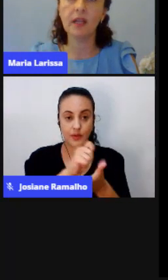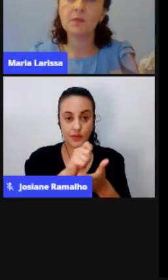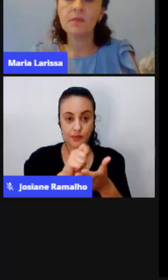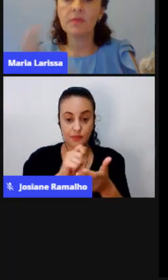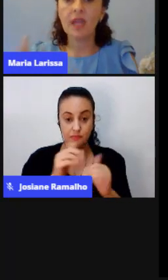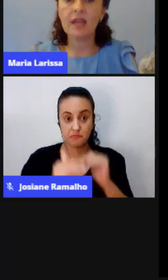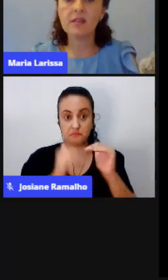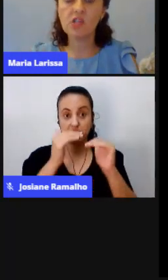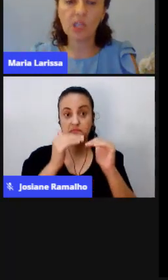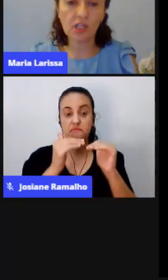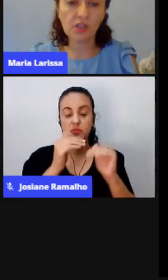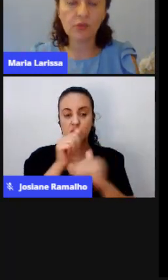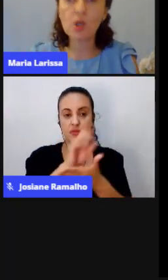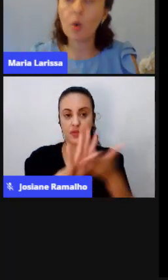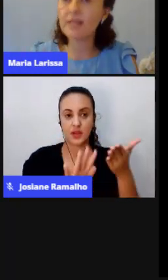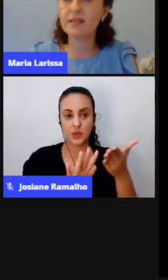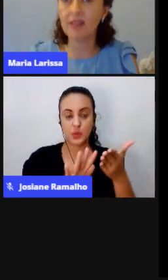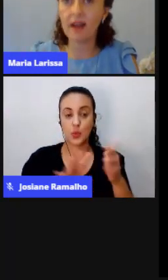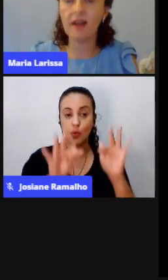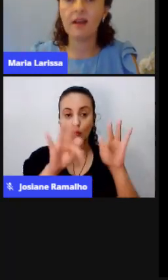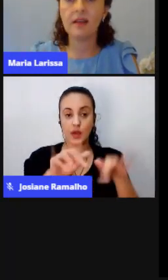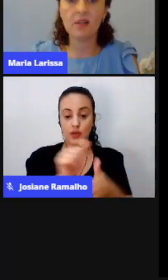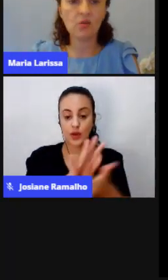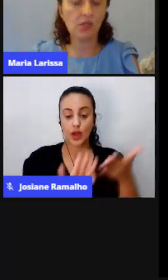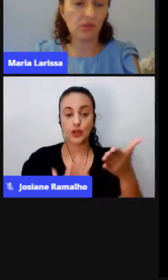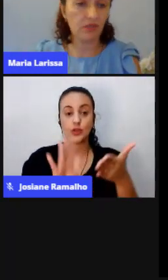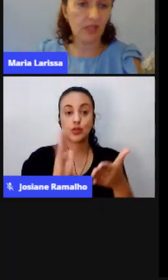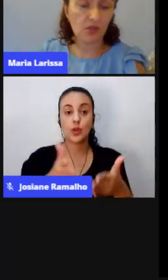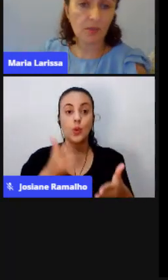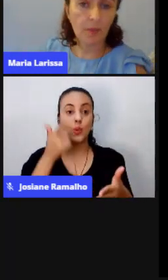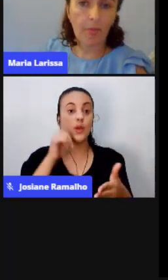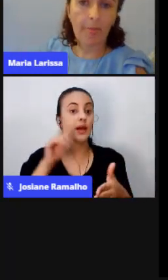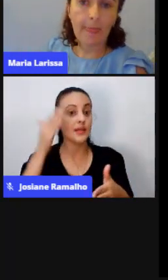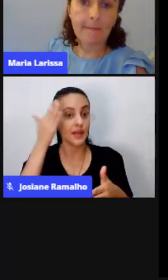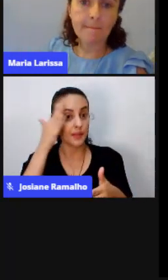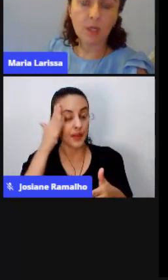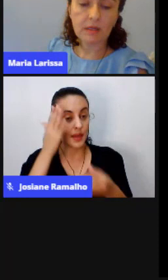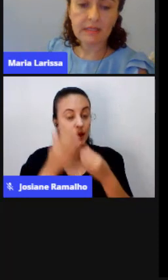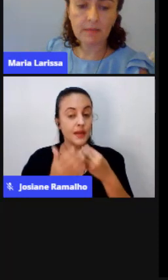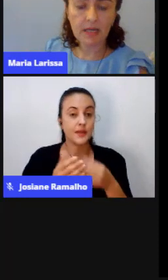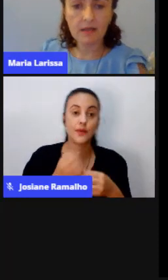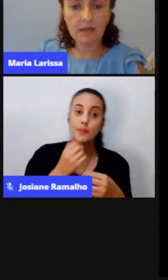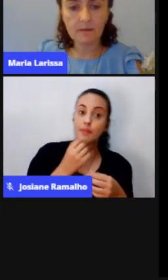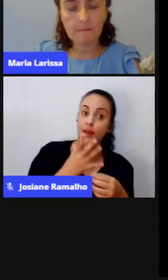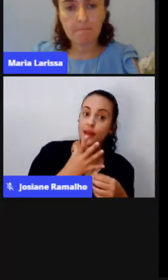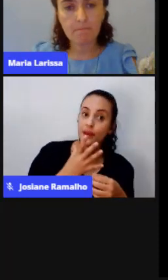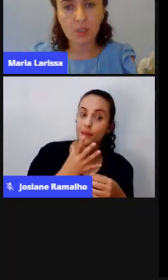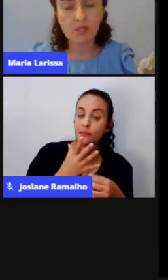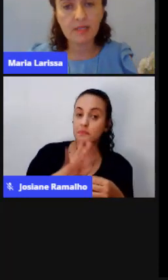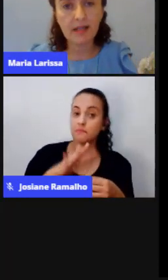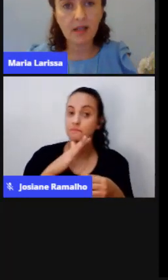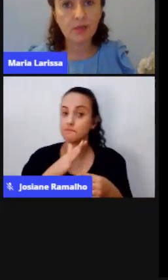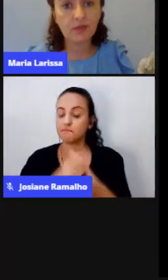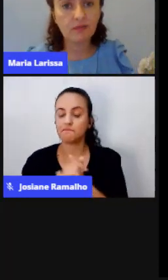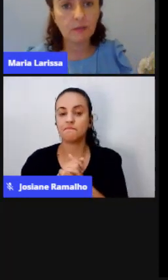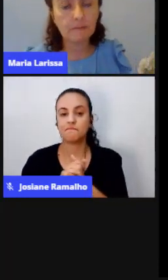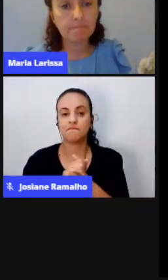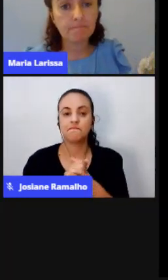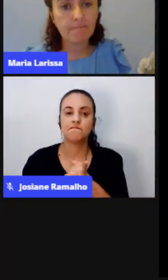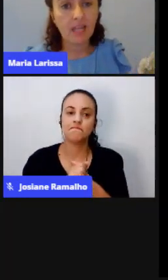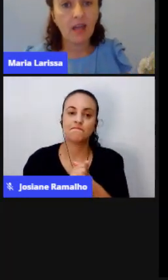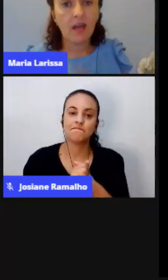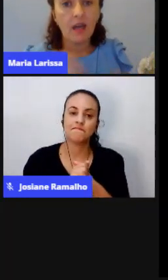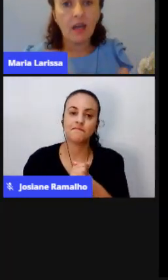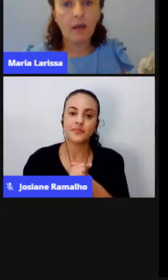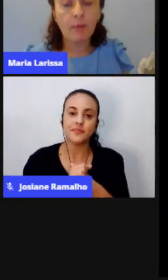ele já tem essa indicativa de como ele está na sua atividade. Próximo slide, por